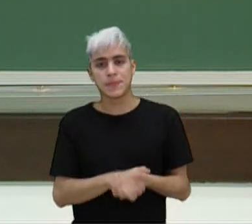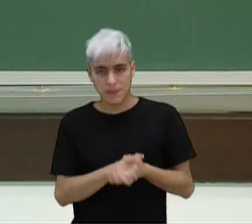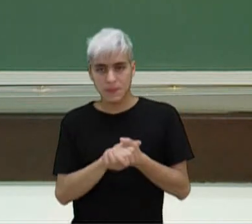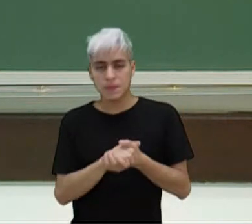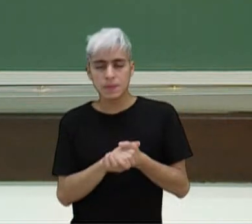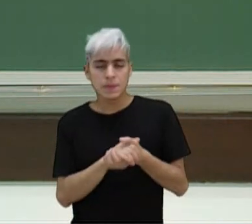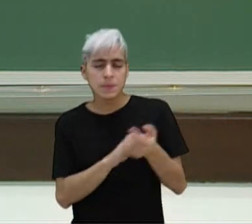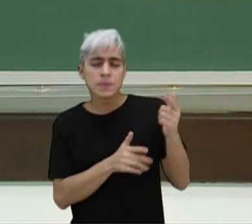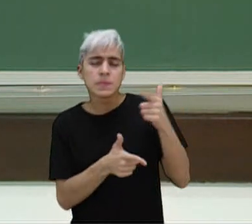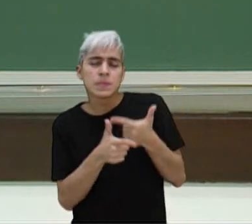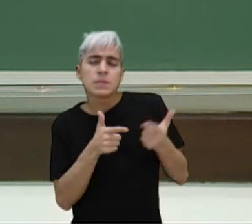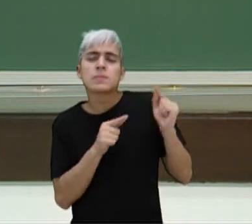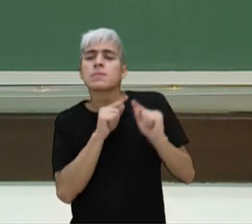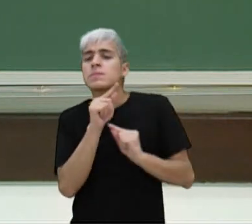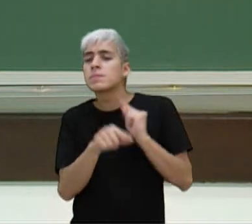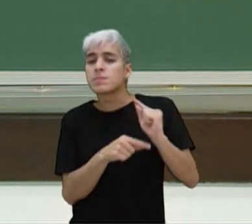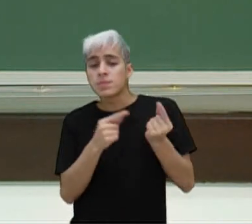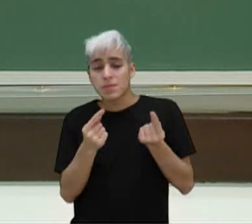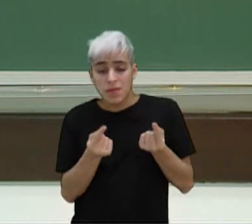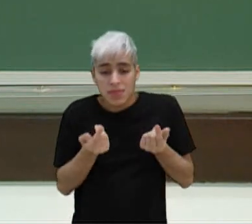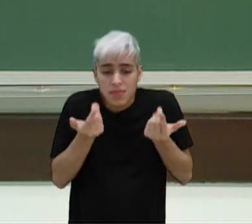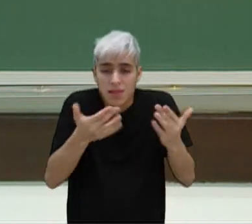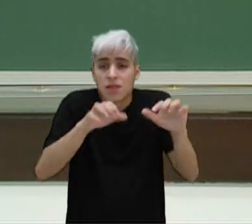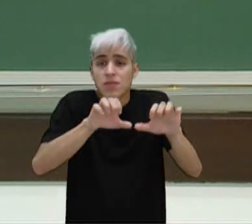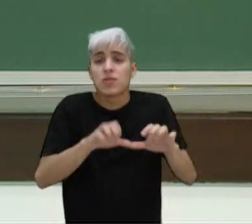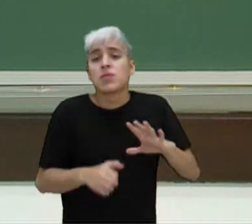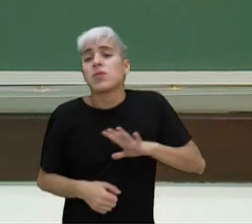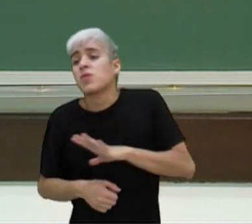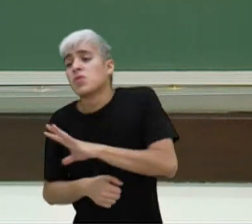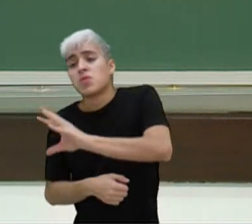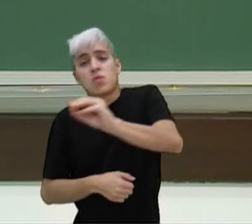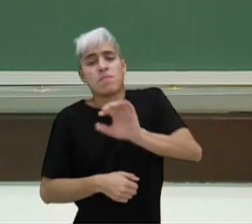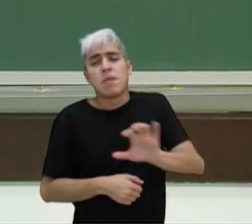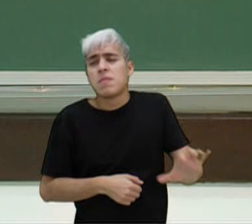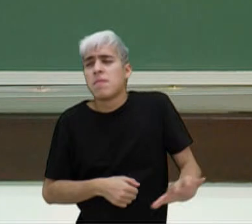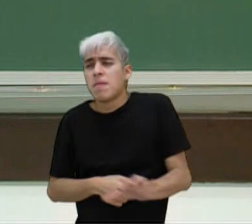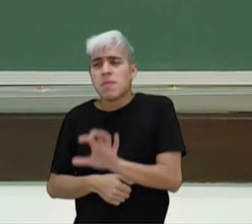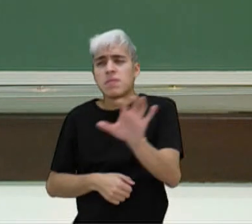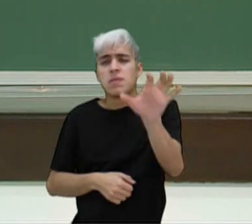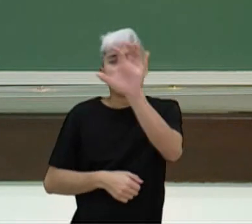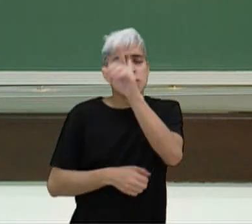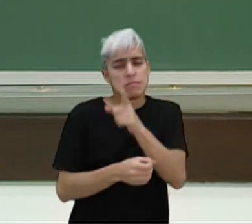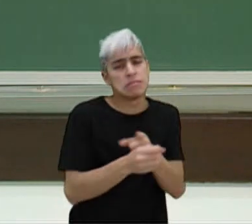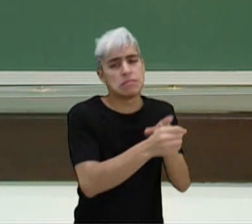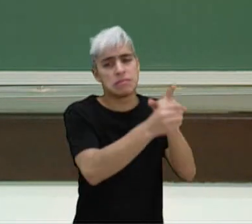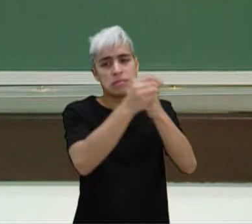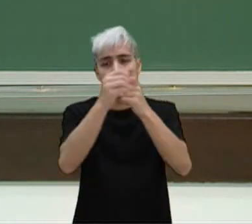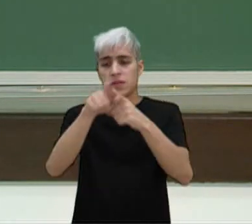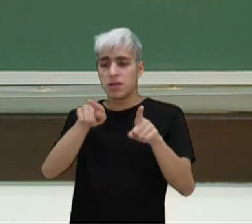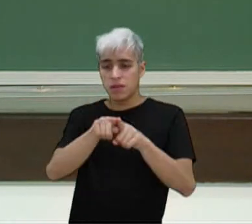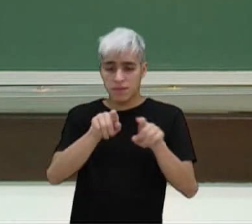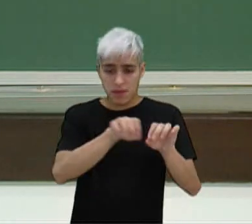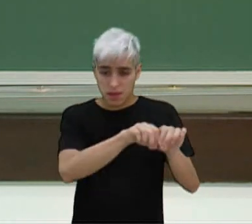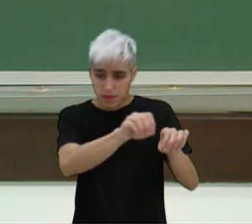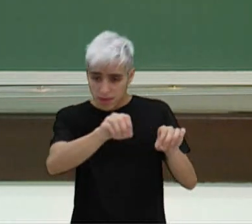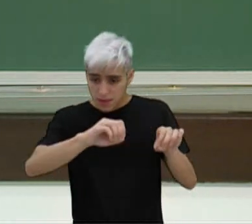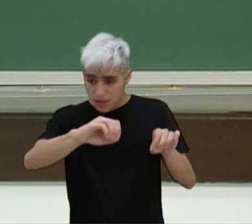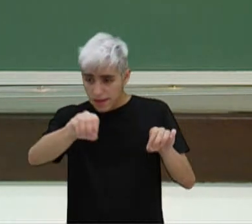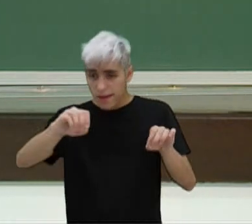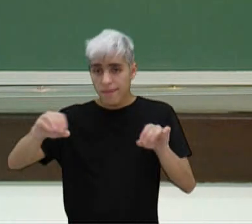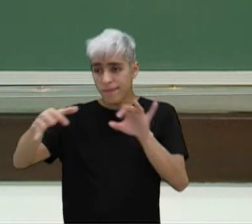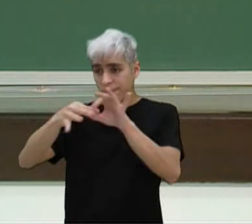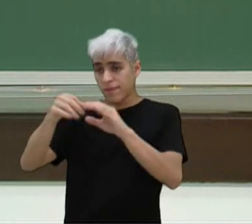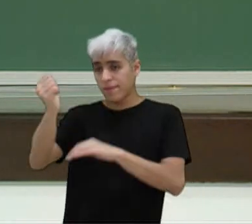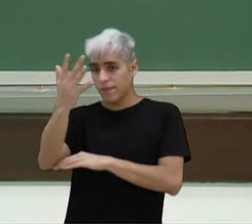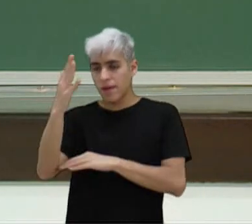grandes problemas é levar infraestrutura para todas as regiões, para todas as cidades de saneamento ambiental, ou seja, levar